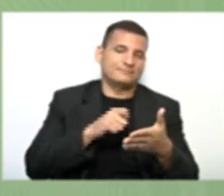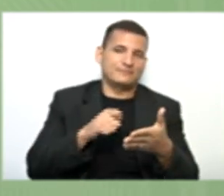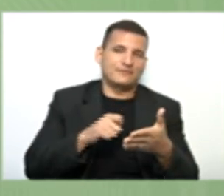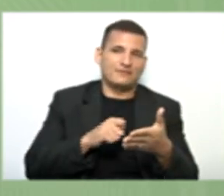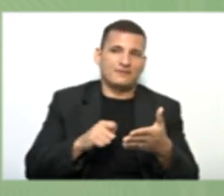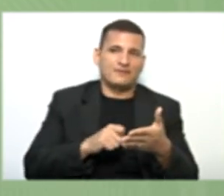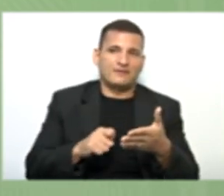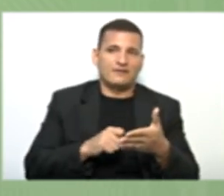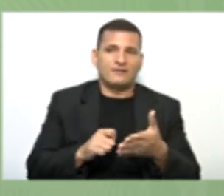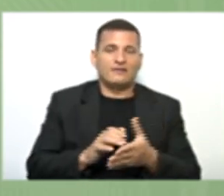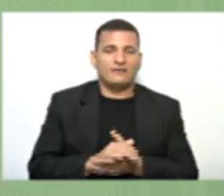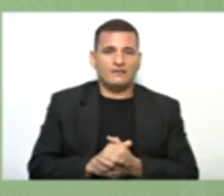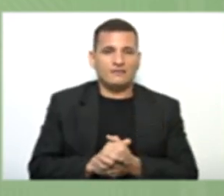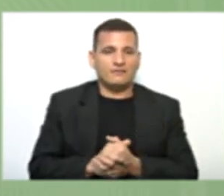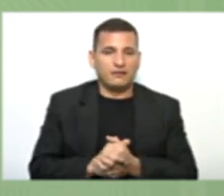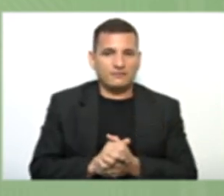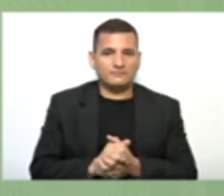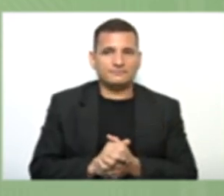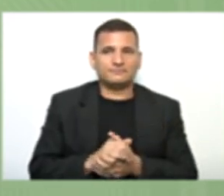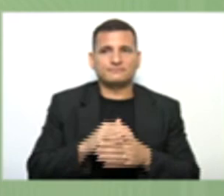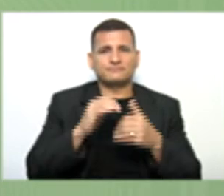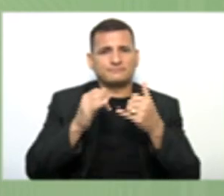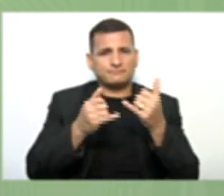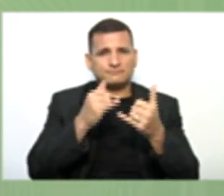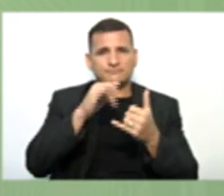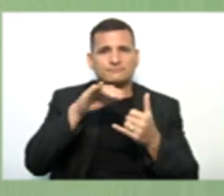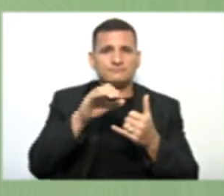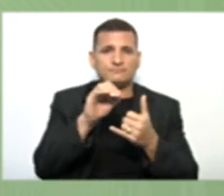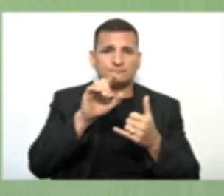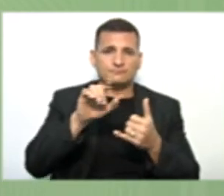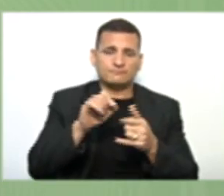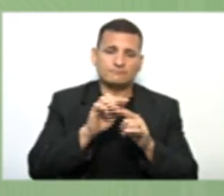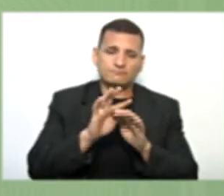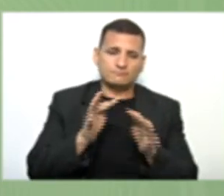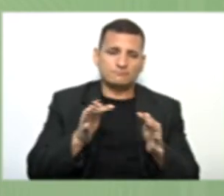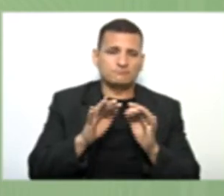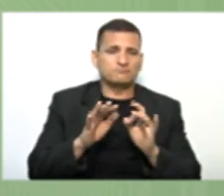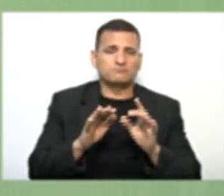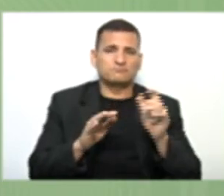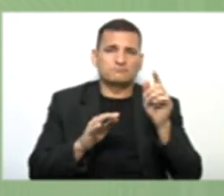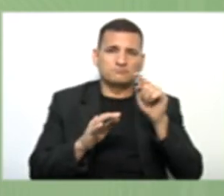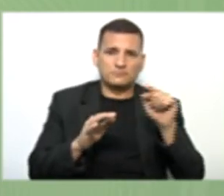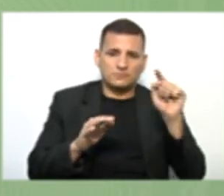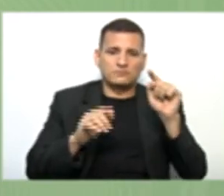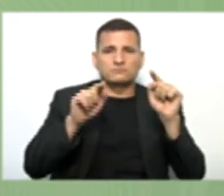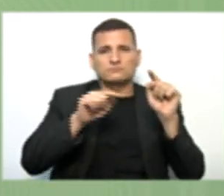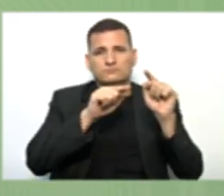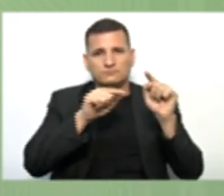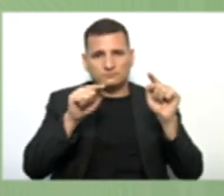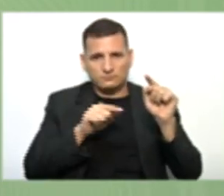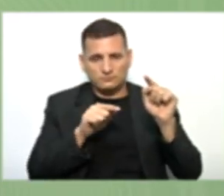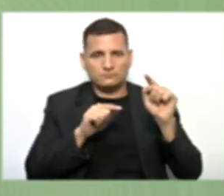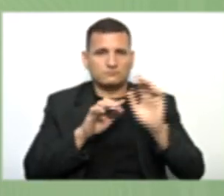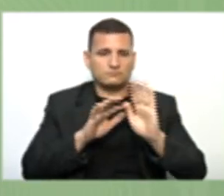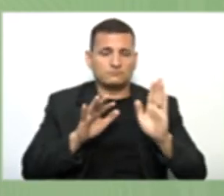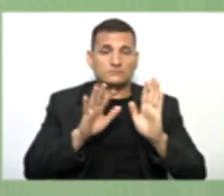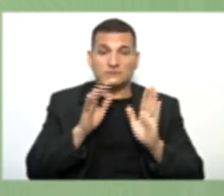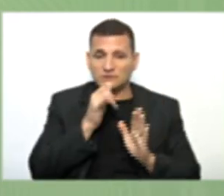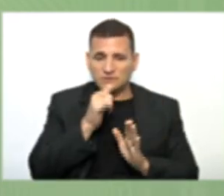Aí o que acontece, pessoal? O jogo é simples. X e bolinha. Só que se a gente prestar atenção